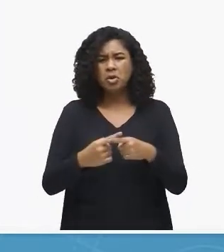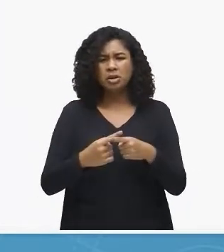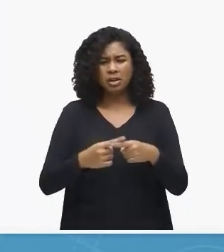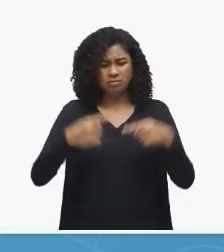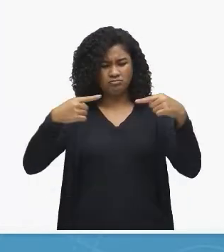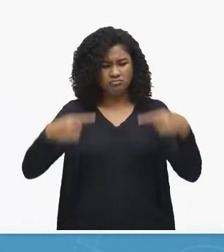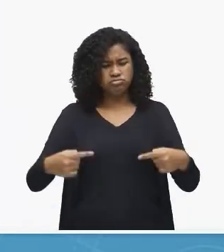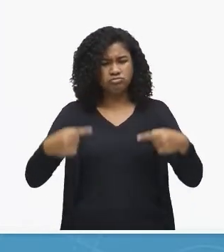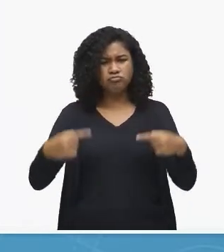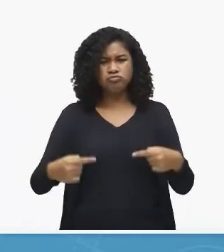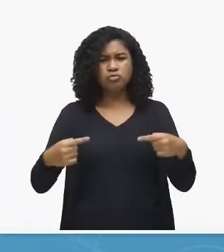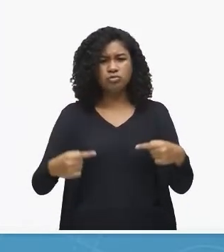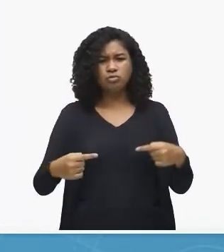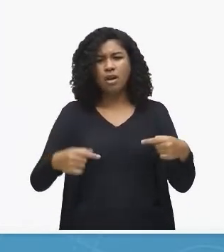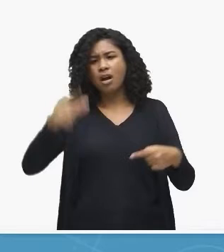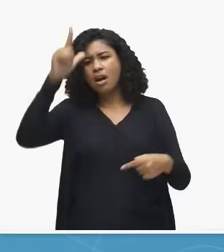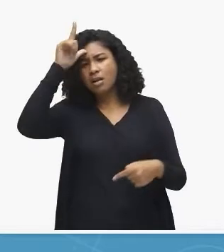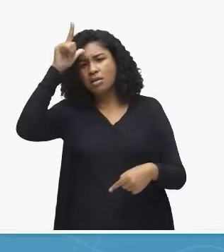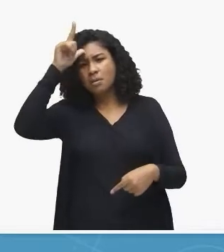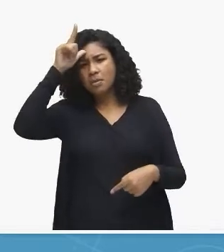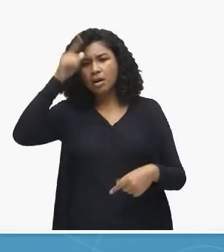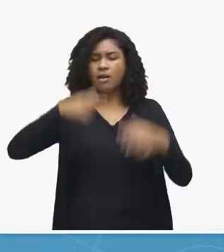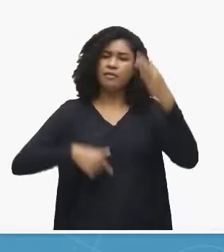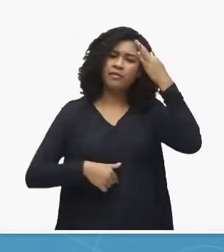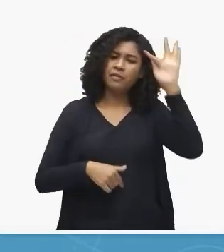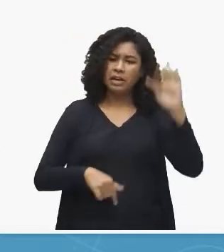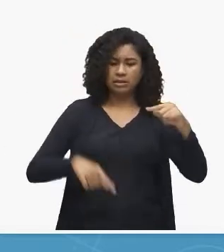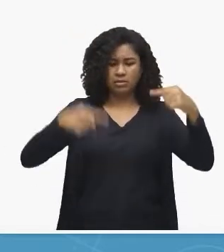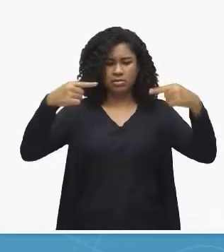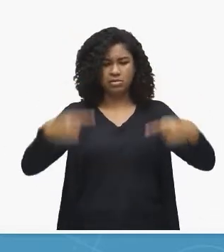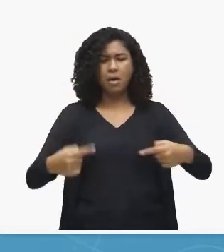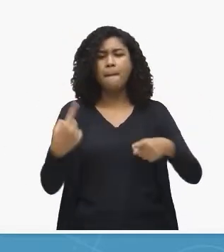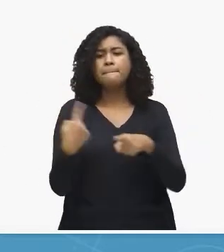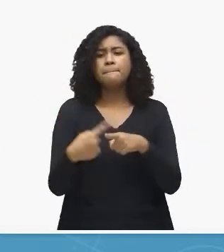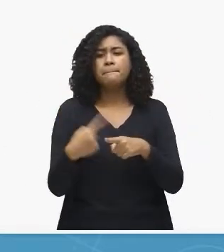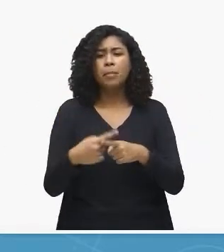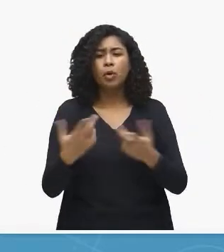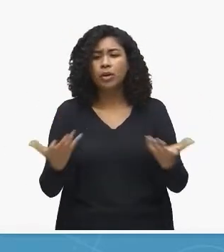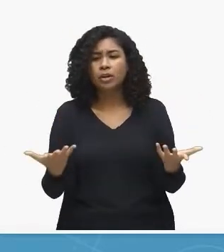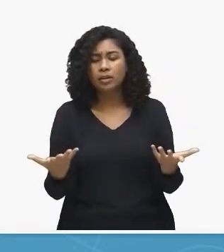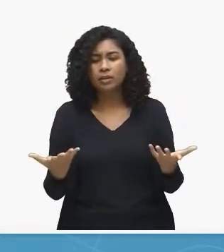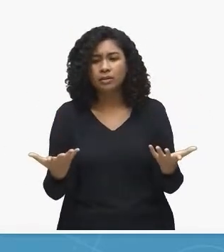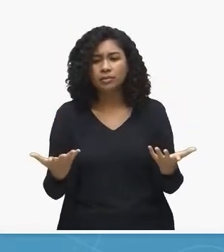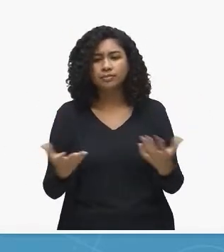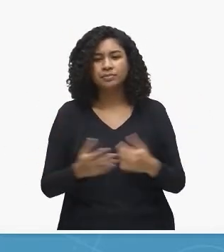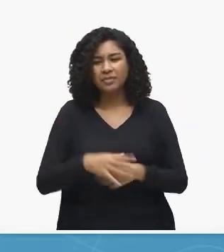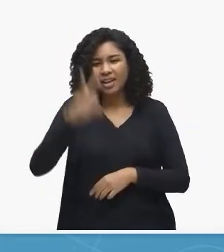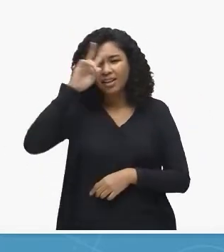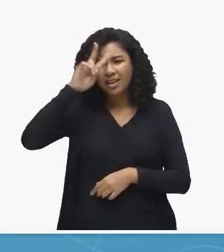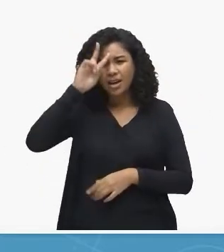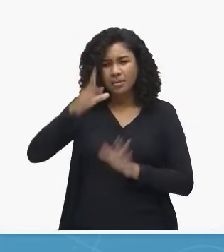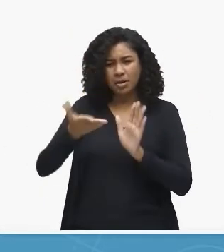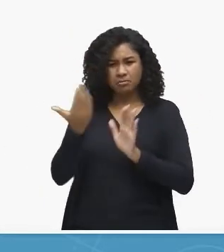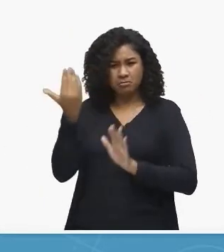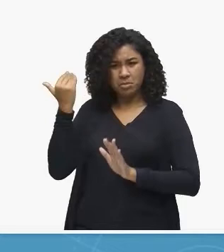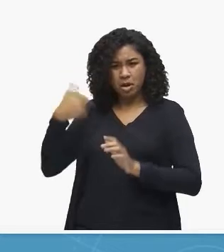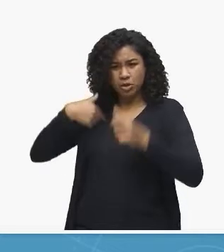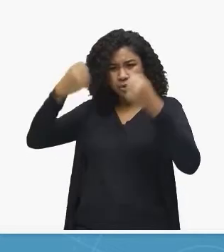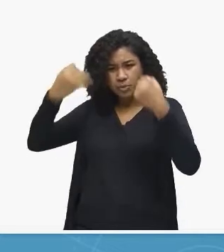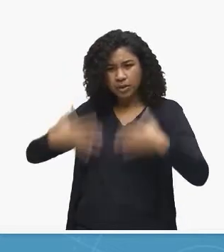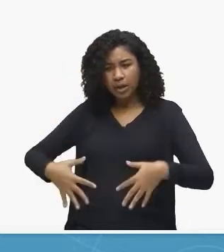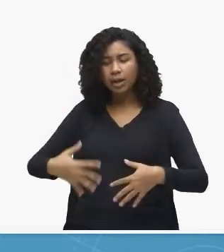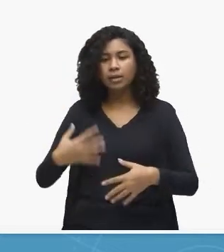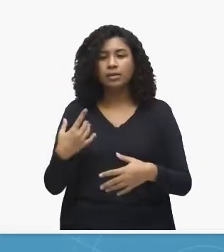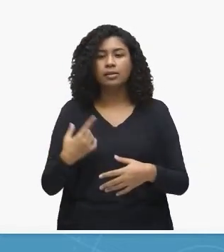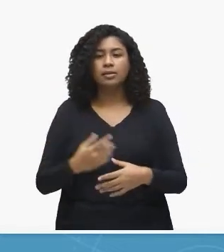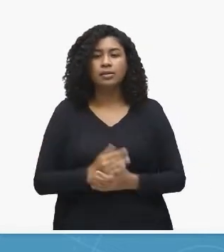nós vimos que a Alemanha e o Império Austro-Húngaro estavam de lados opostos com a Rússia, porque eles estavam ali dominando, né, brigando por esse